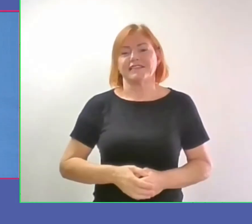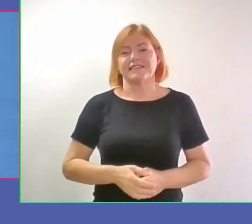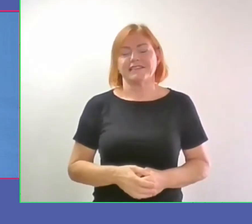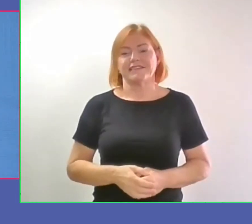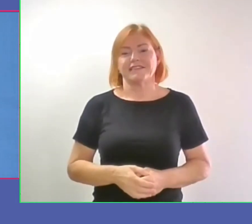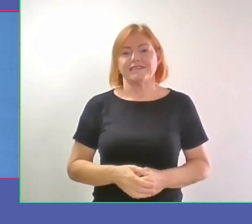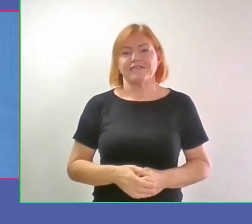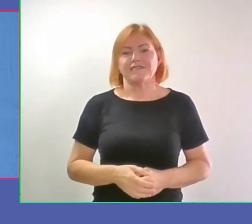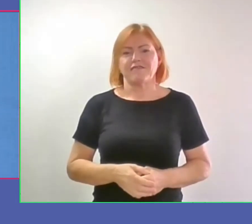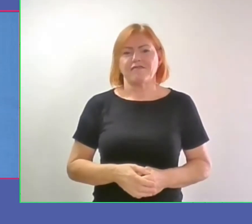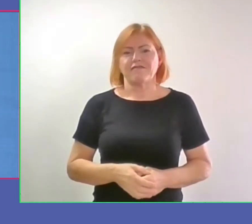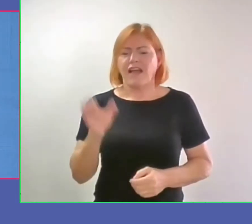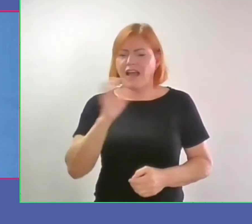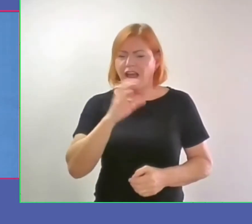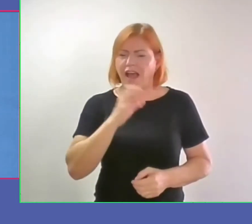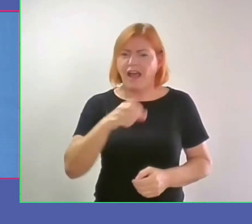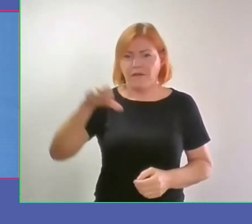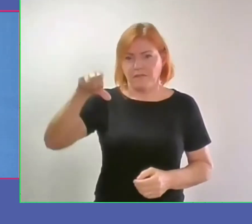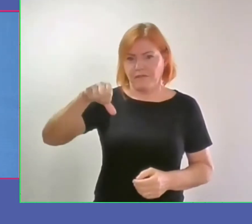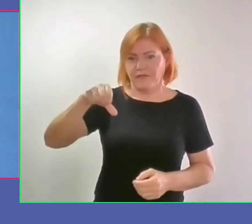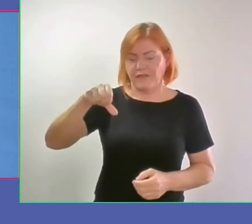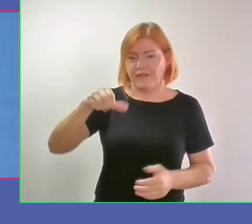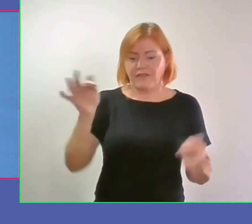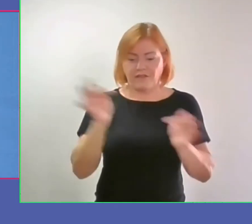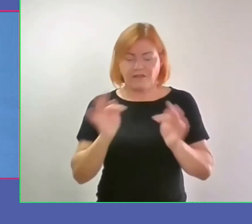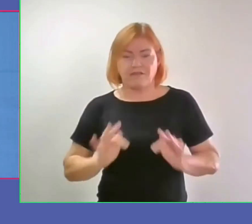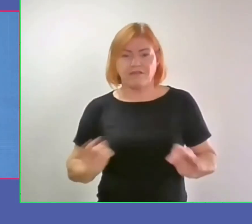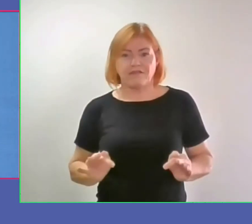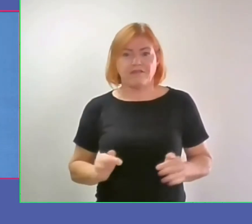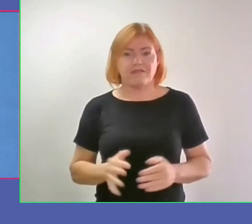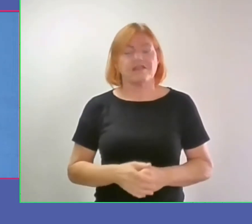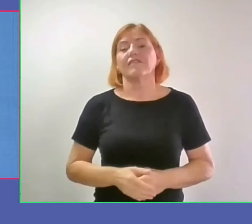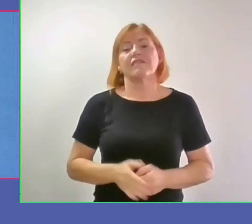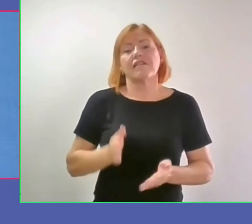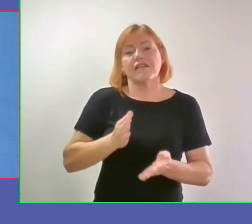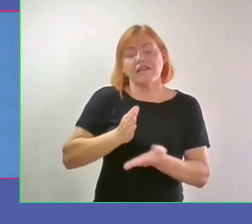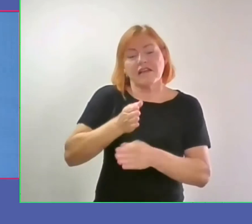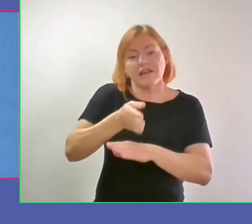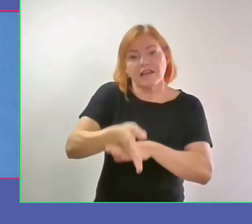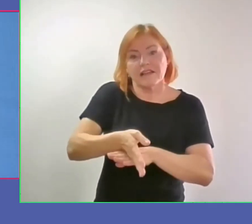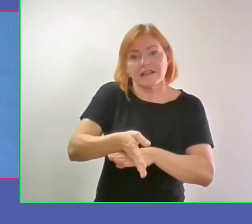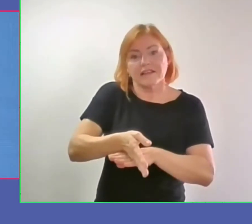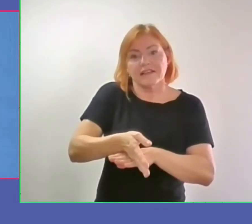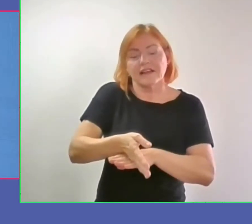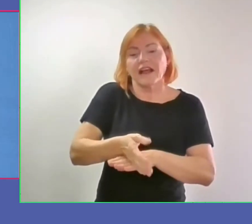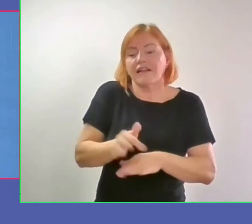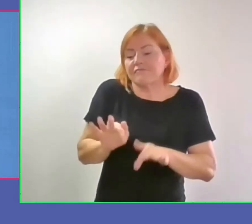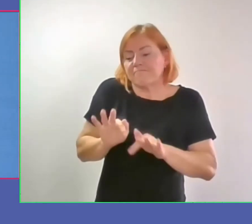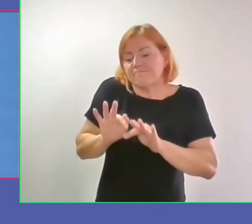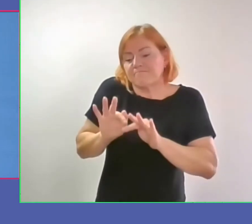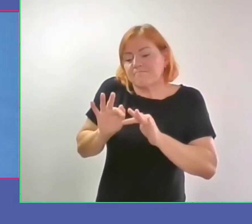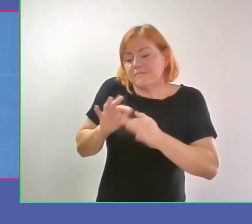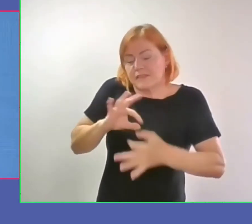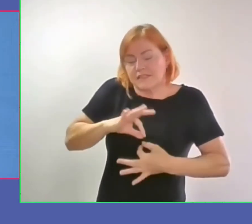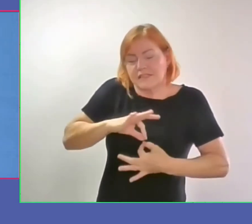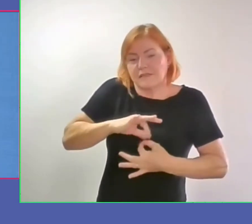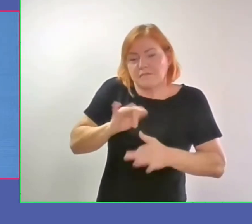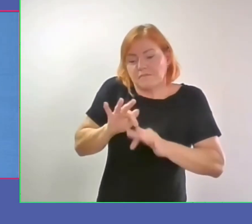bem-aventuranças. A entrada é pelo espírito contrito, humilde,